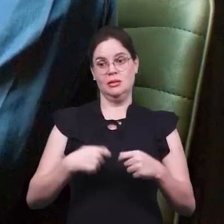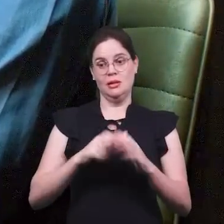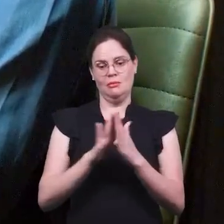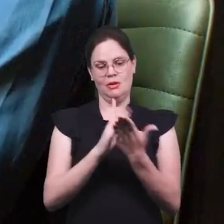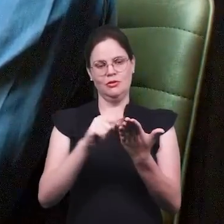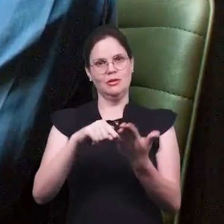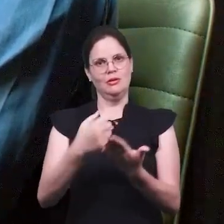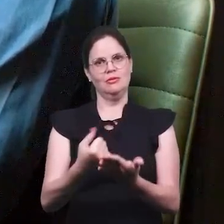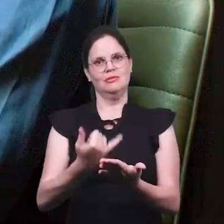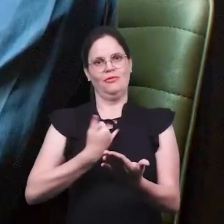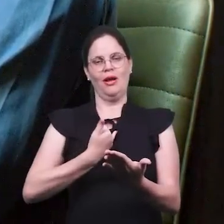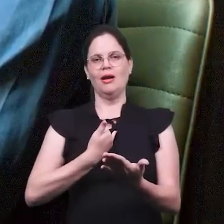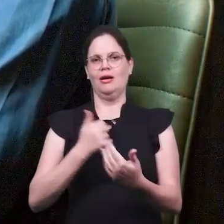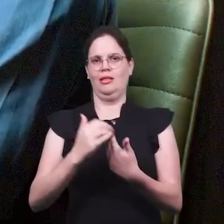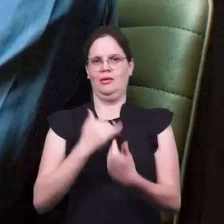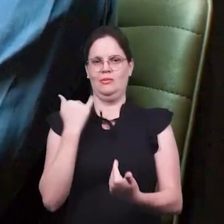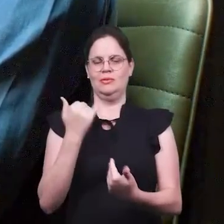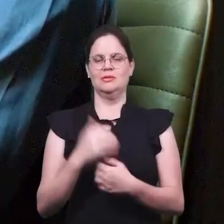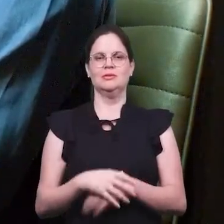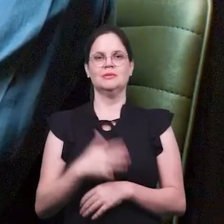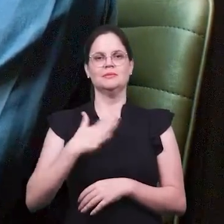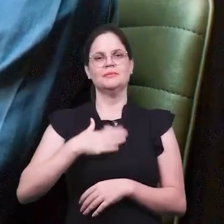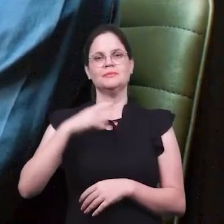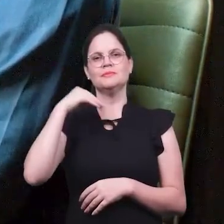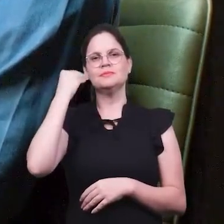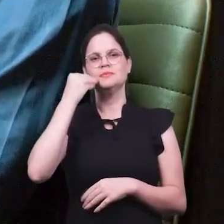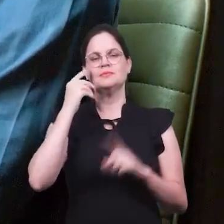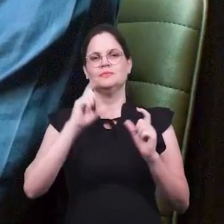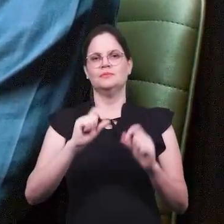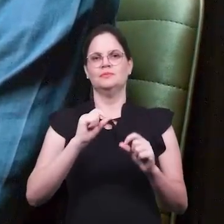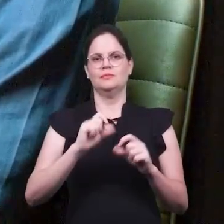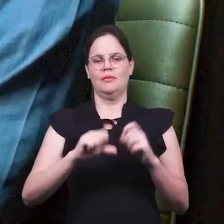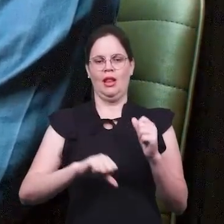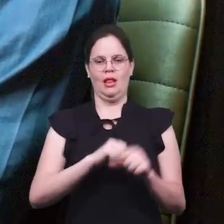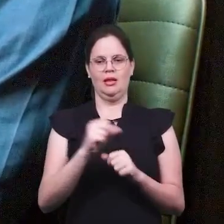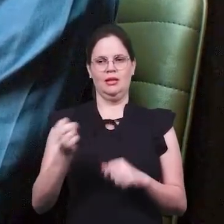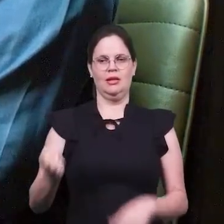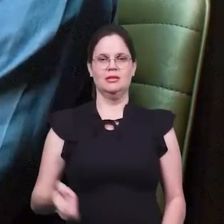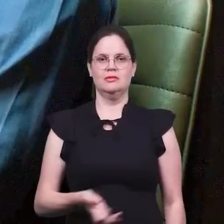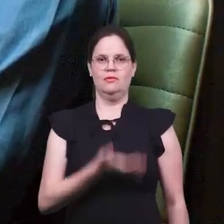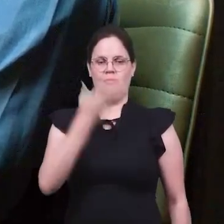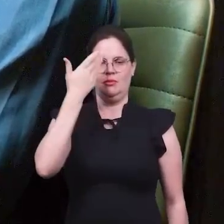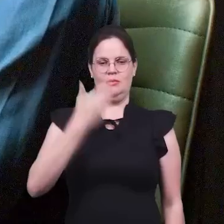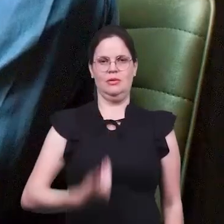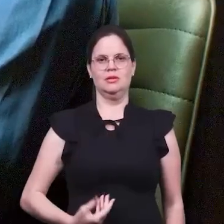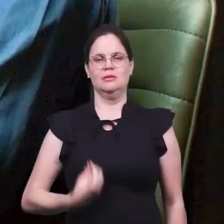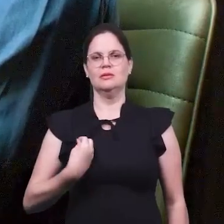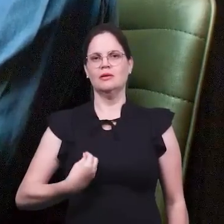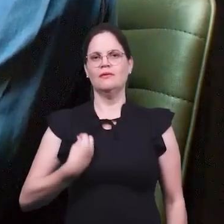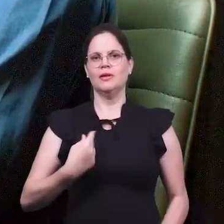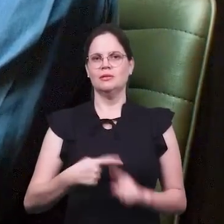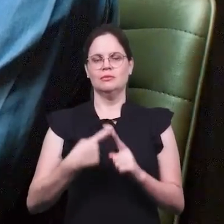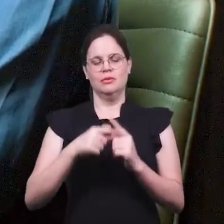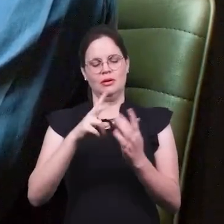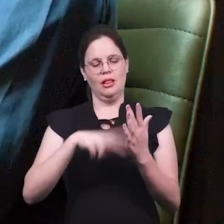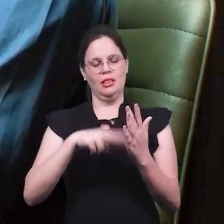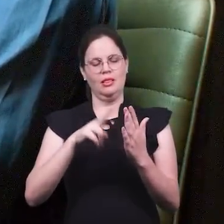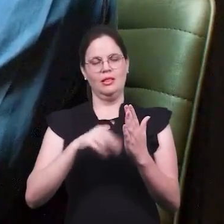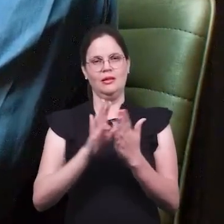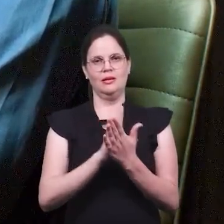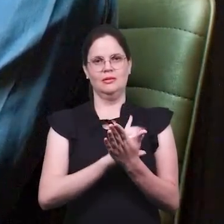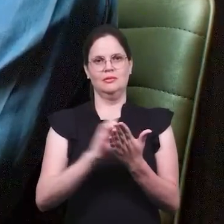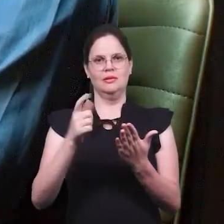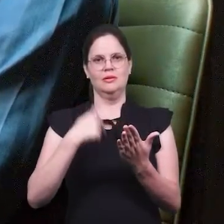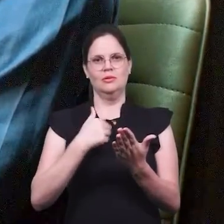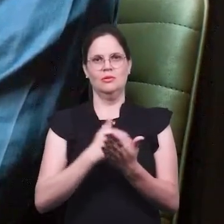minha experiência foi que a transformação que eu tive pela palavra, quando eu comecei a